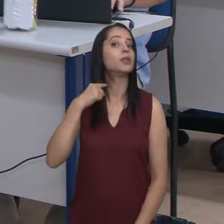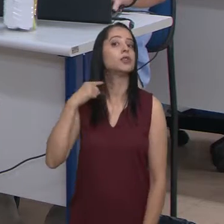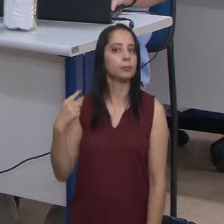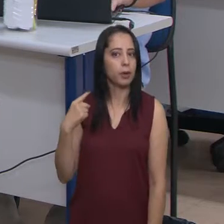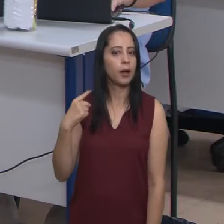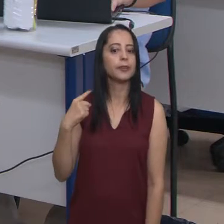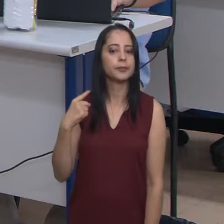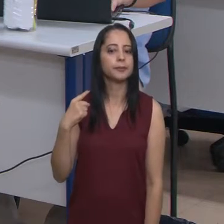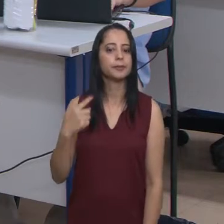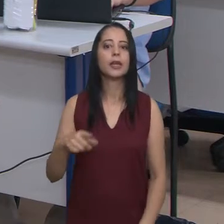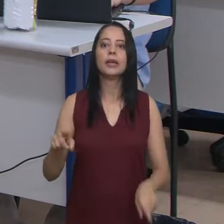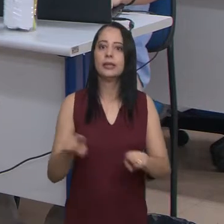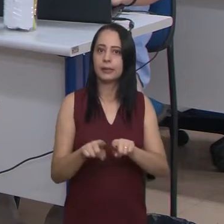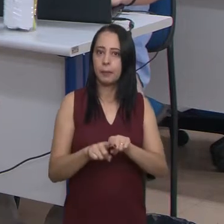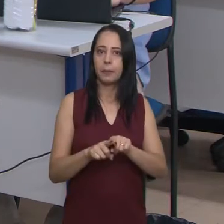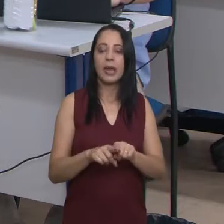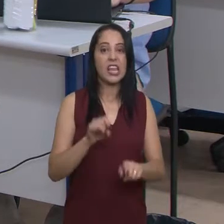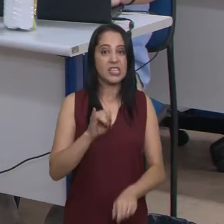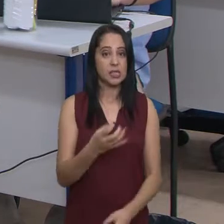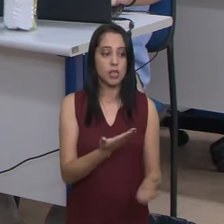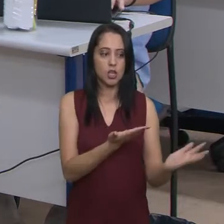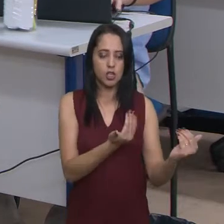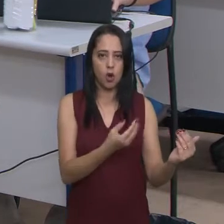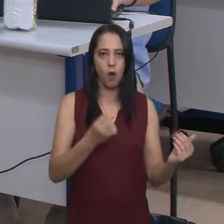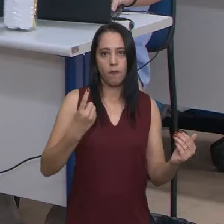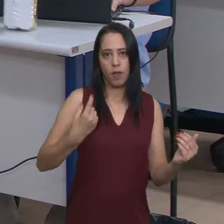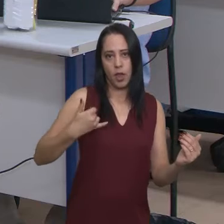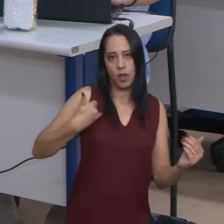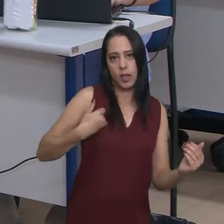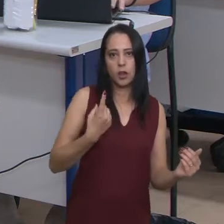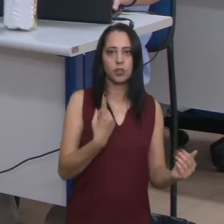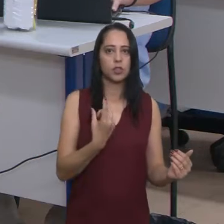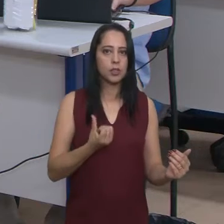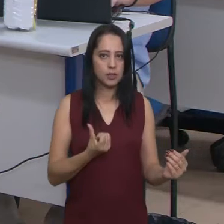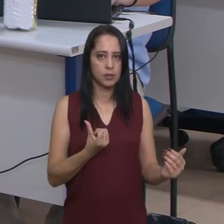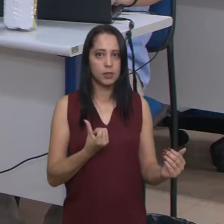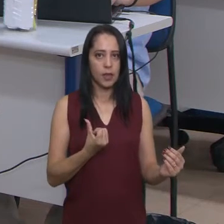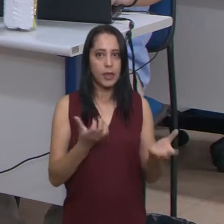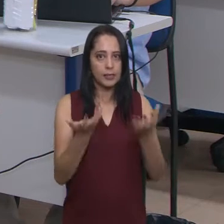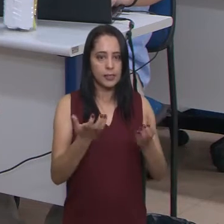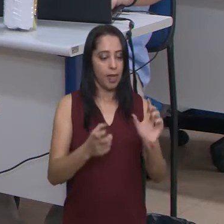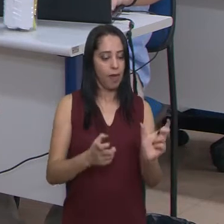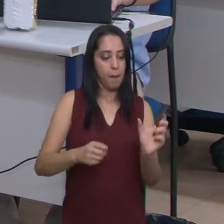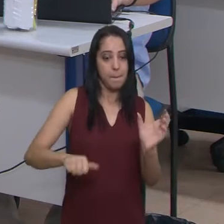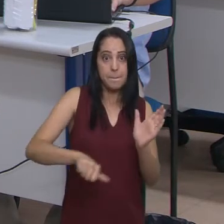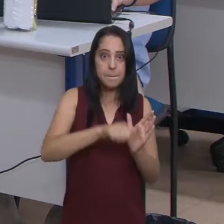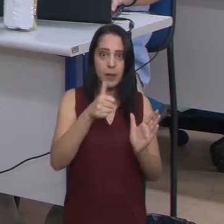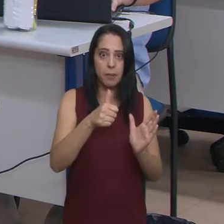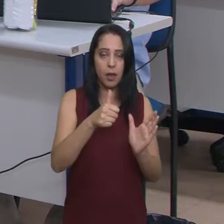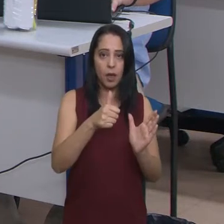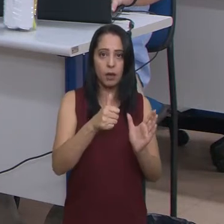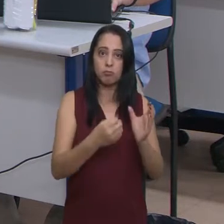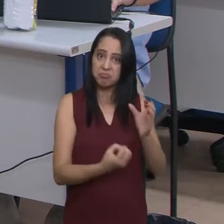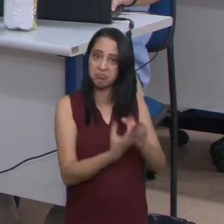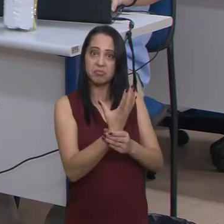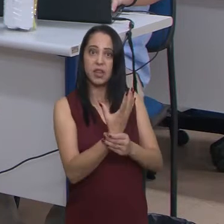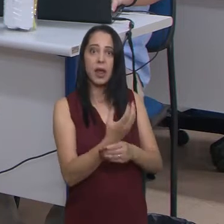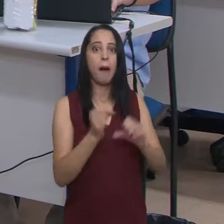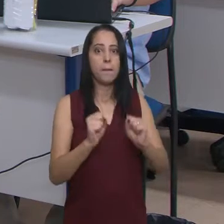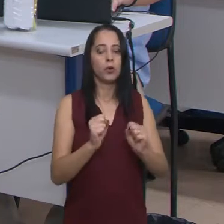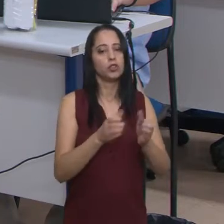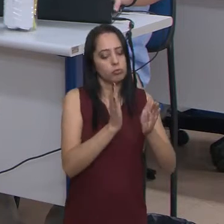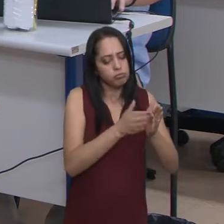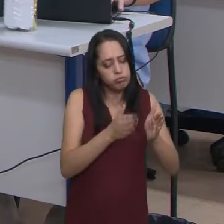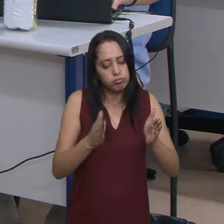de maio. Essa também é a data limite para que jovens de 16 a 18 anos tirem o primeiro título. Todo o processo está